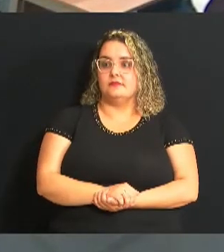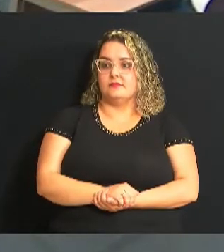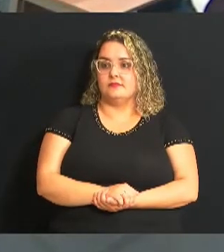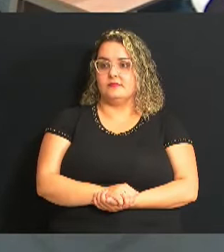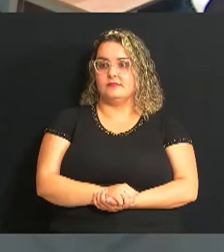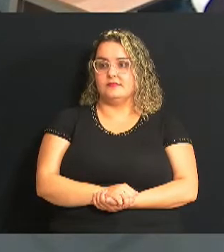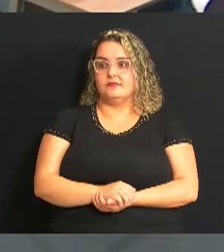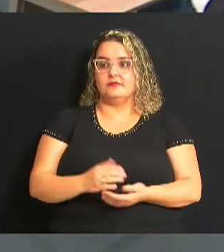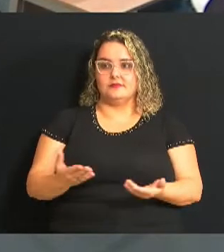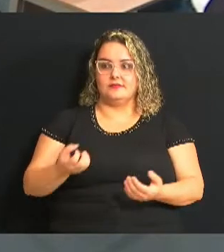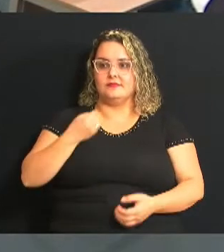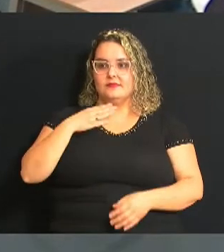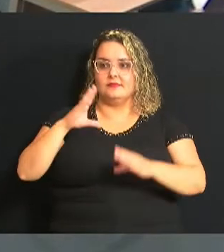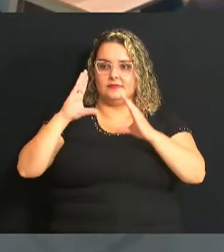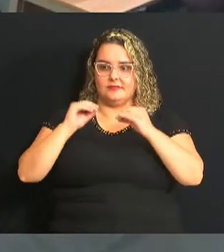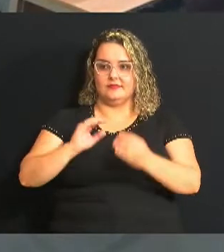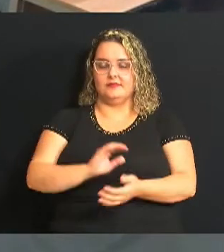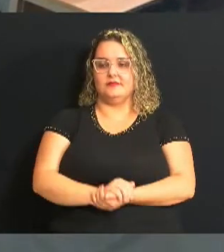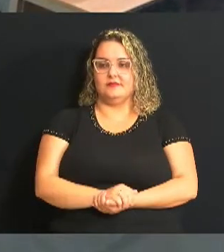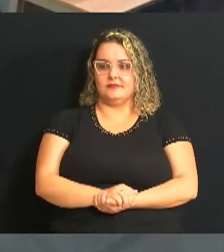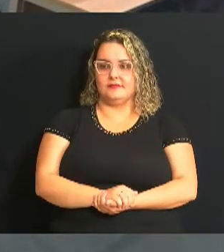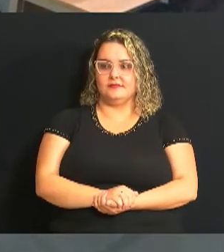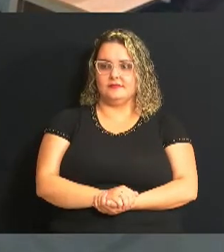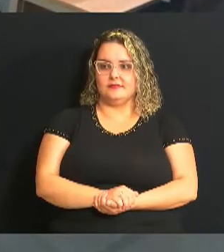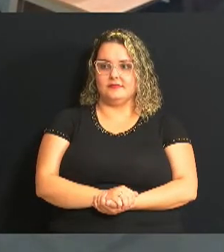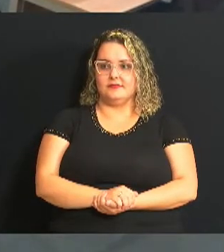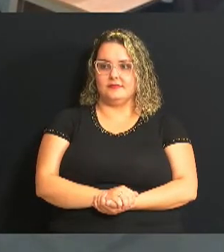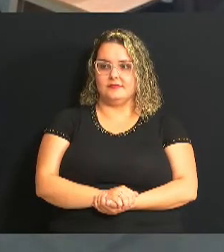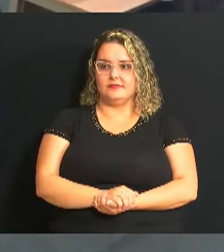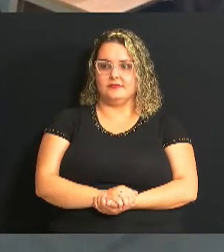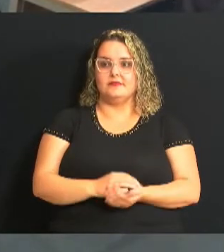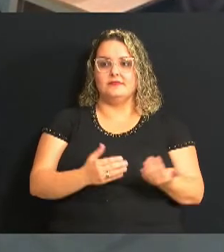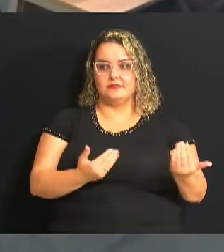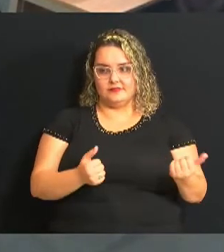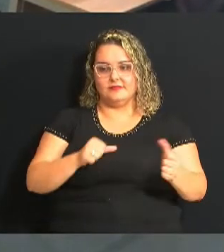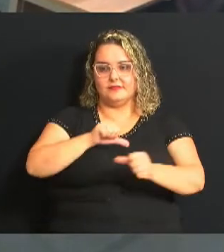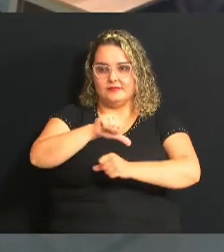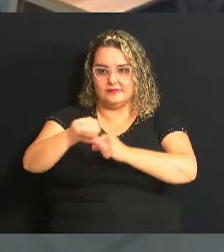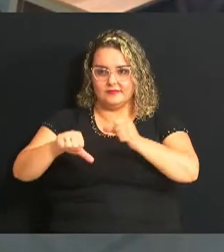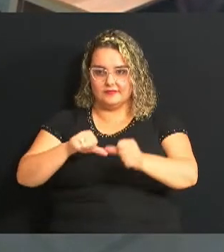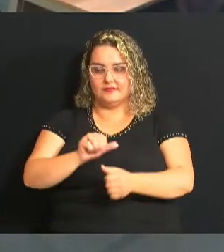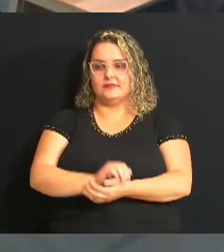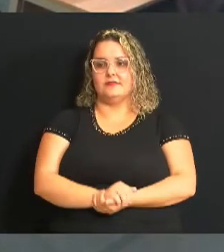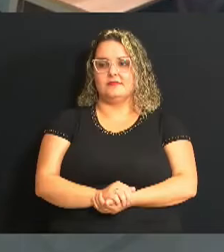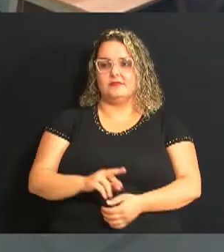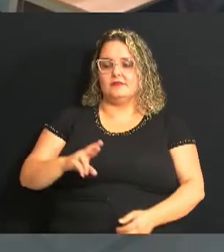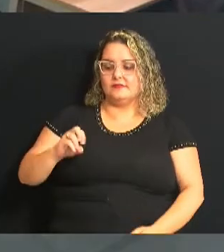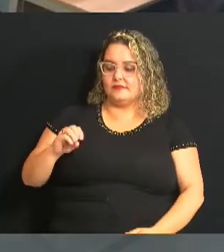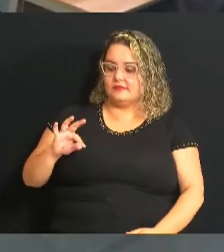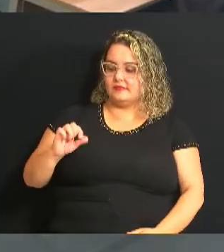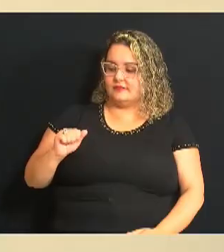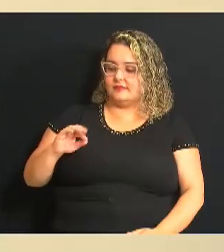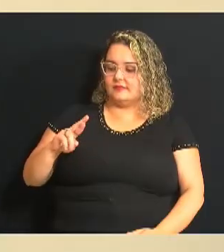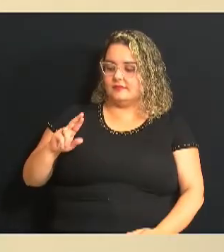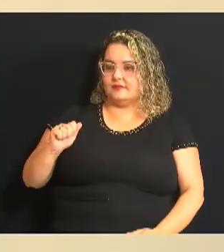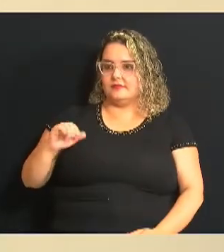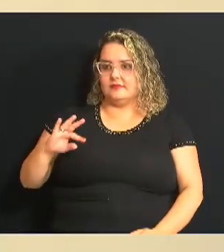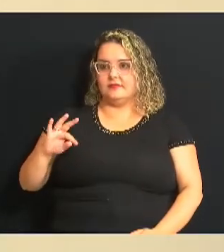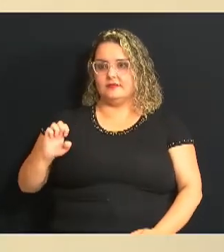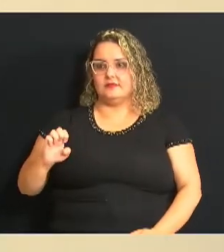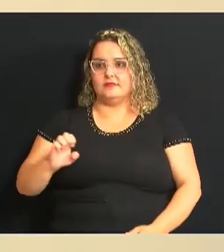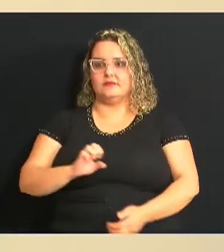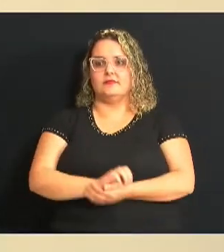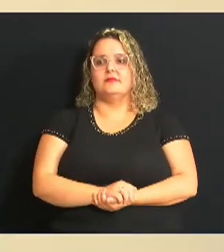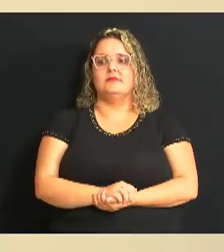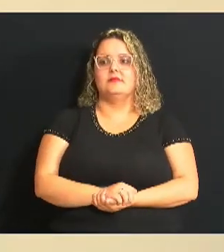Bom, boa noite. Além de jovens transformadores, o Rotaract Clube de Campinas Convivência é formado